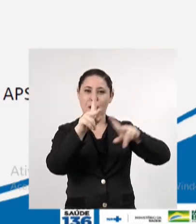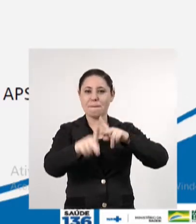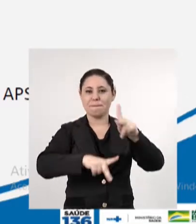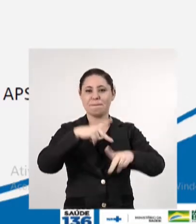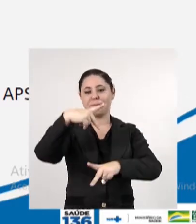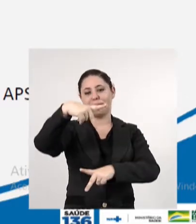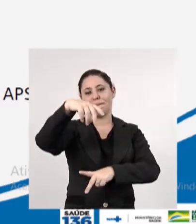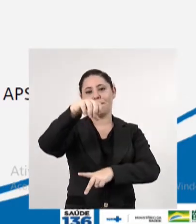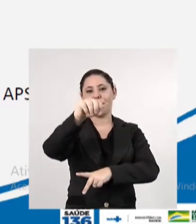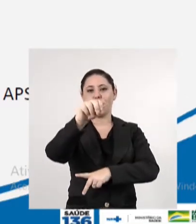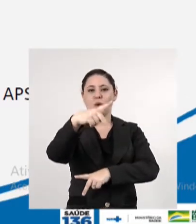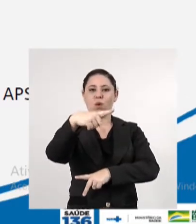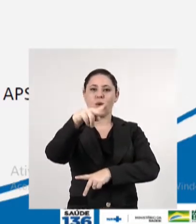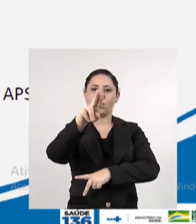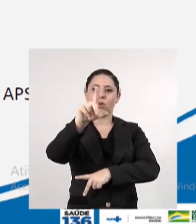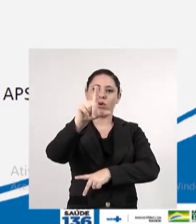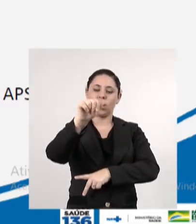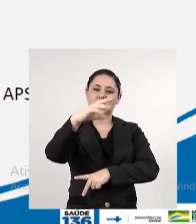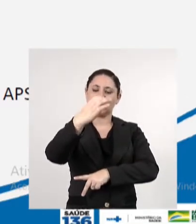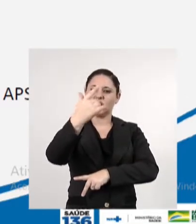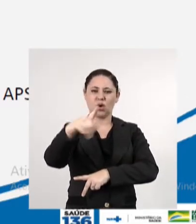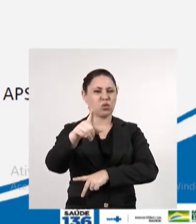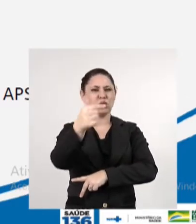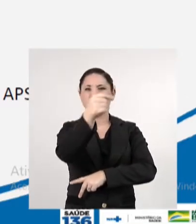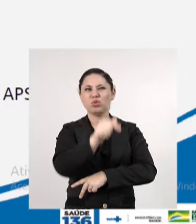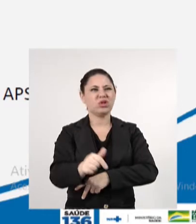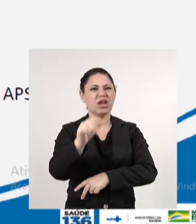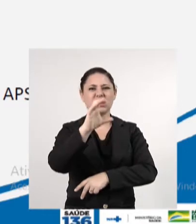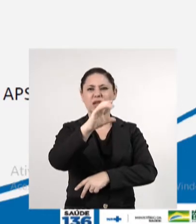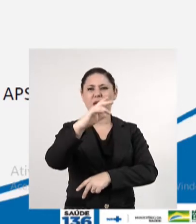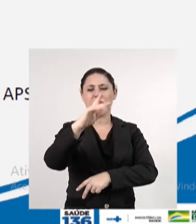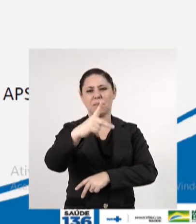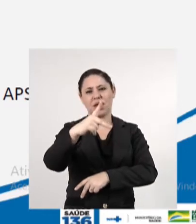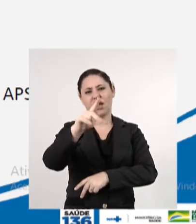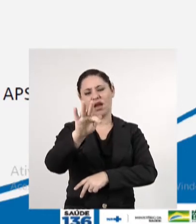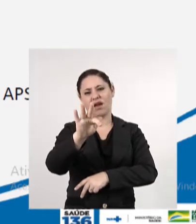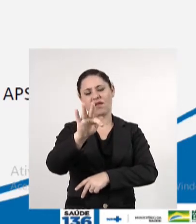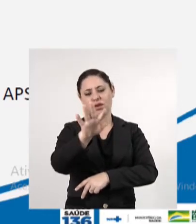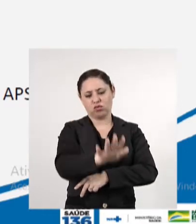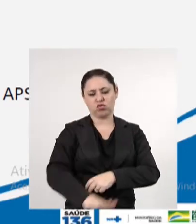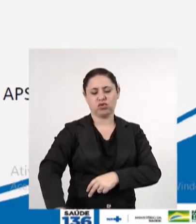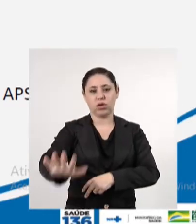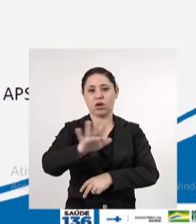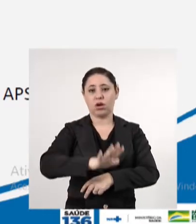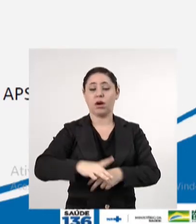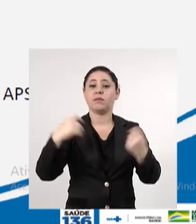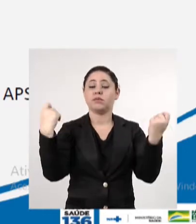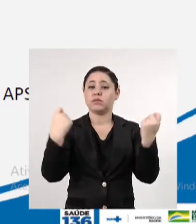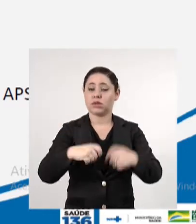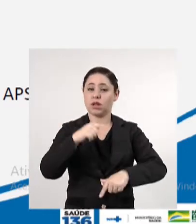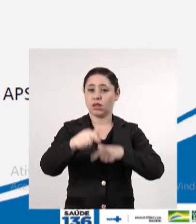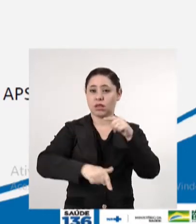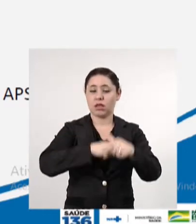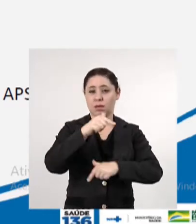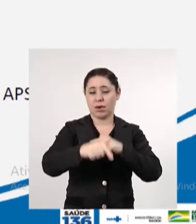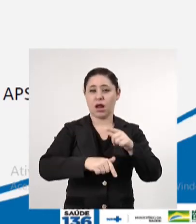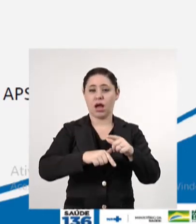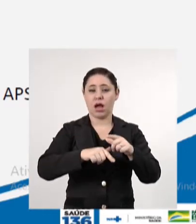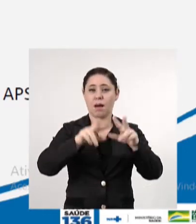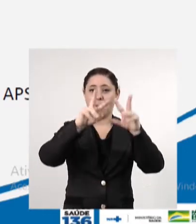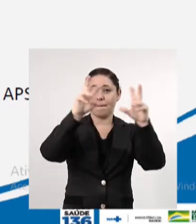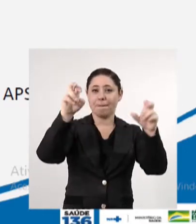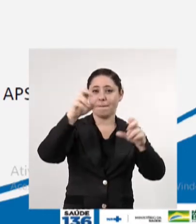população. Por quê? População não tem CPF, né? População é generalizada. O Ministério tem trabalhado com muito esse termo